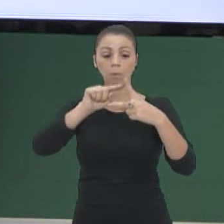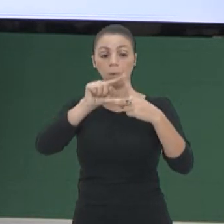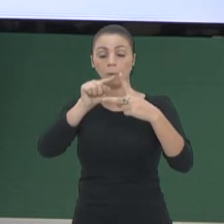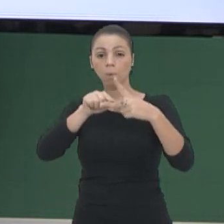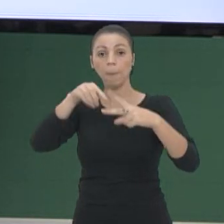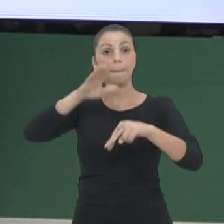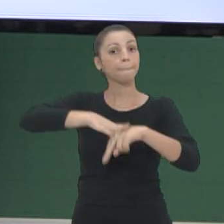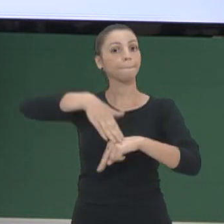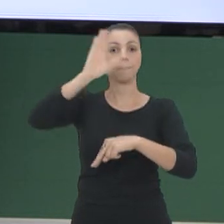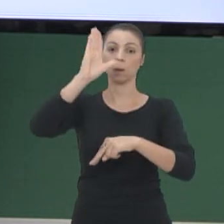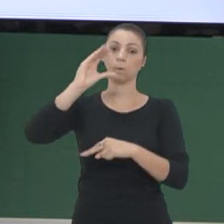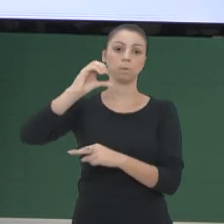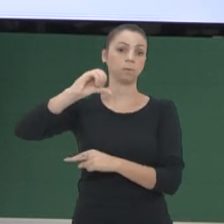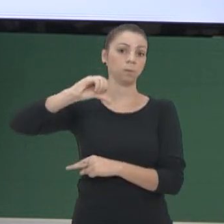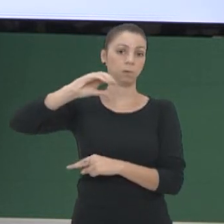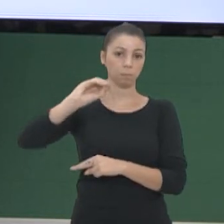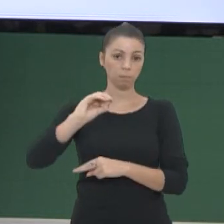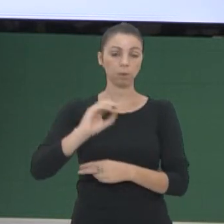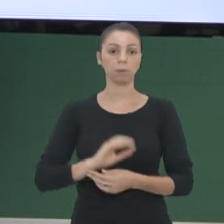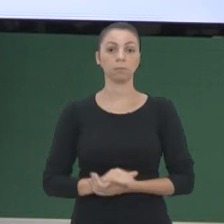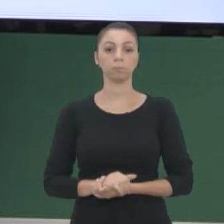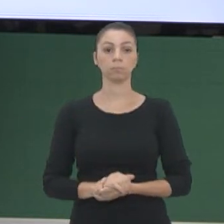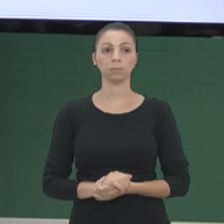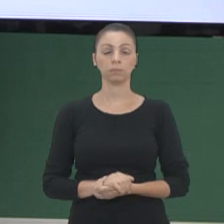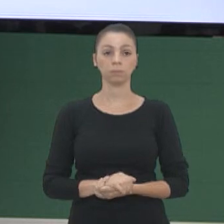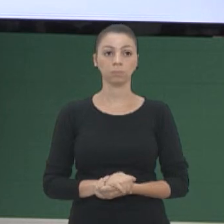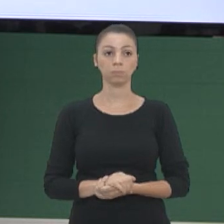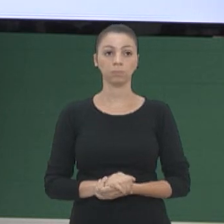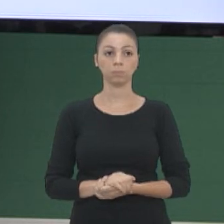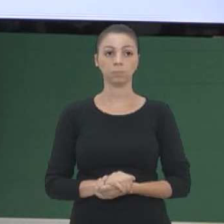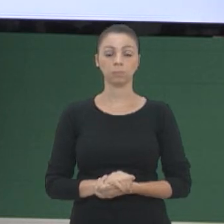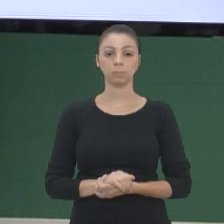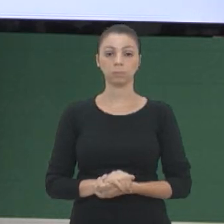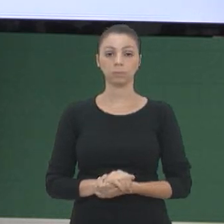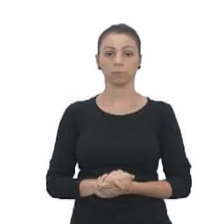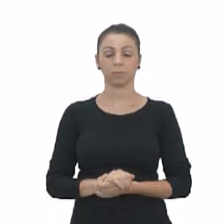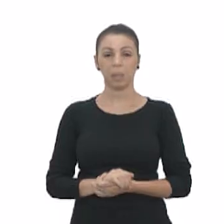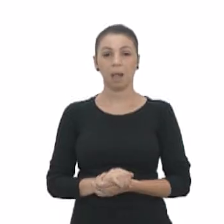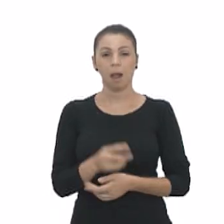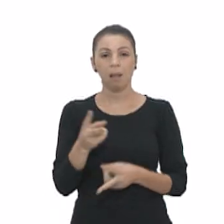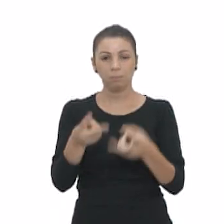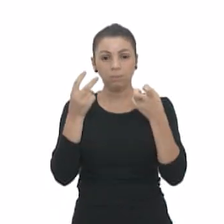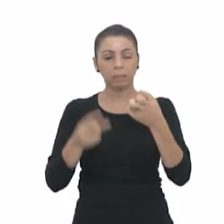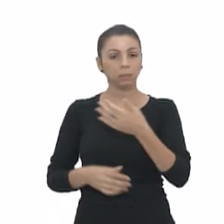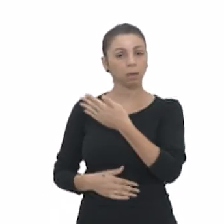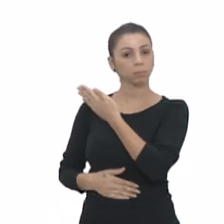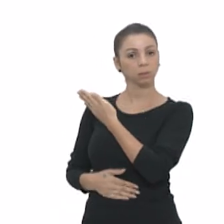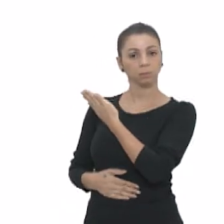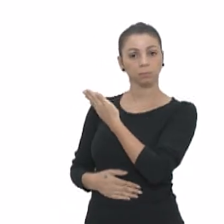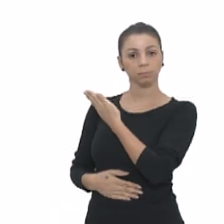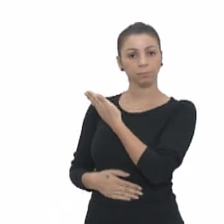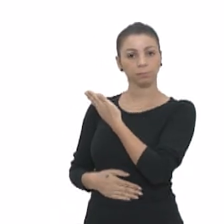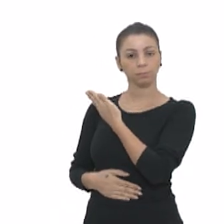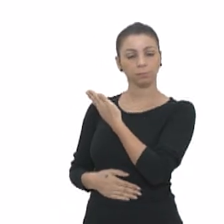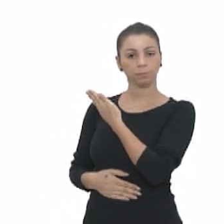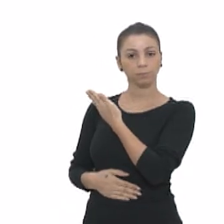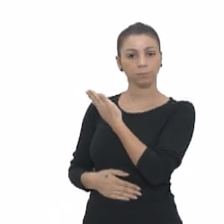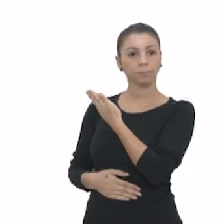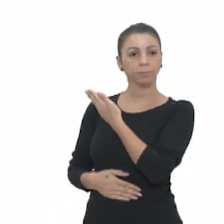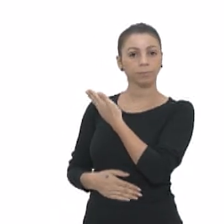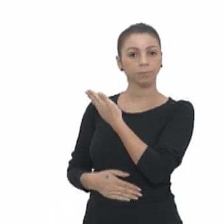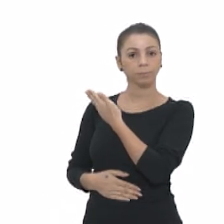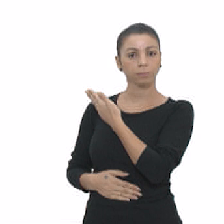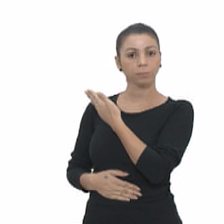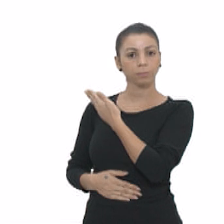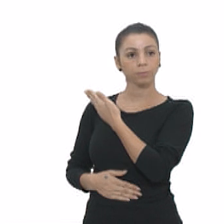que 90 graus. Vamos ver como é que ele fica? Olha lá, eu tenho aqui o triângulo